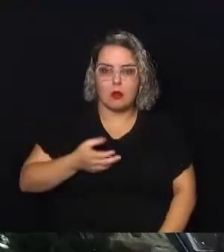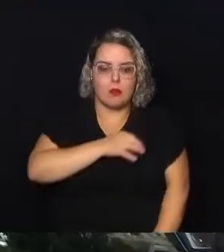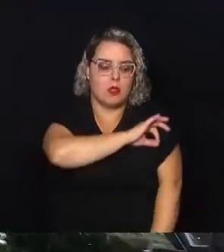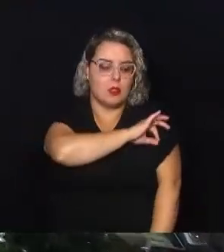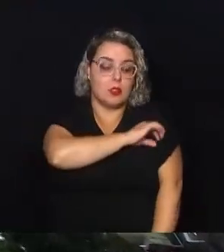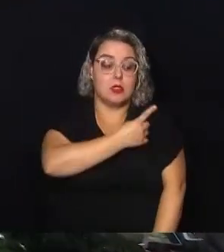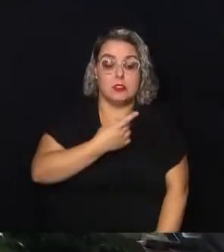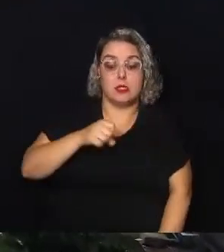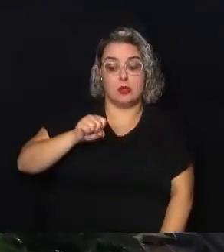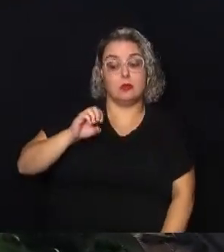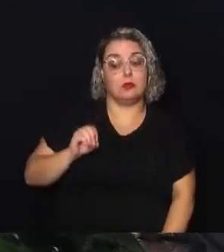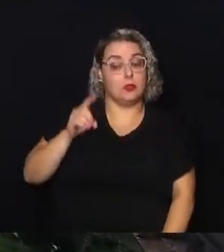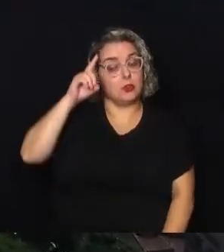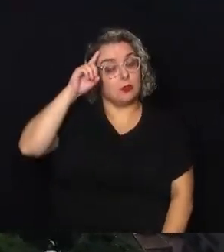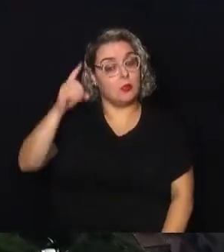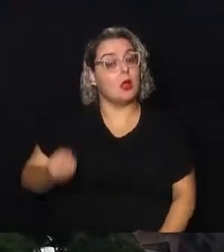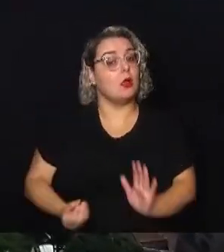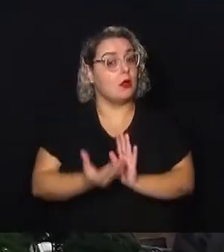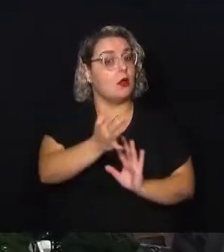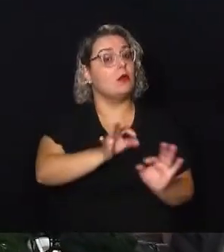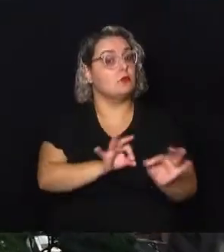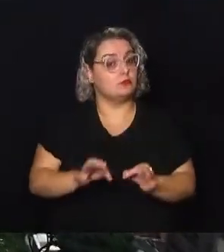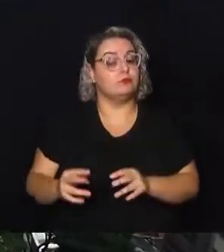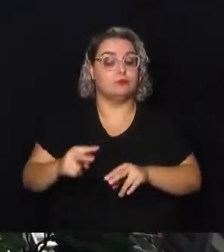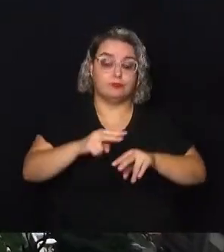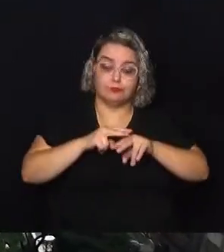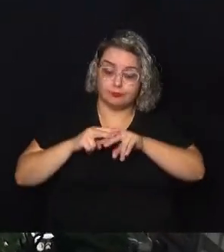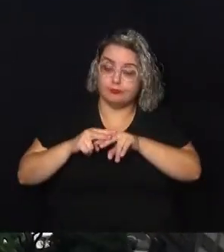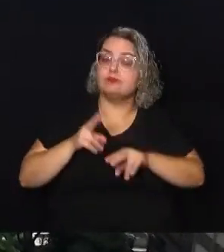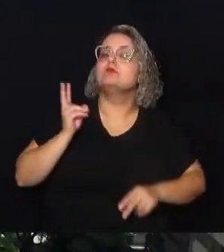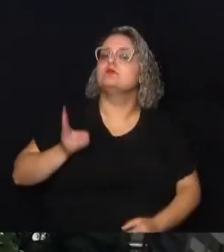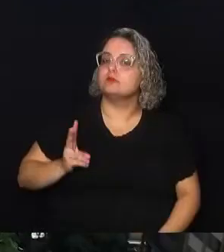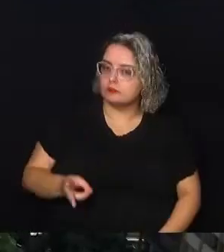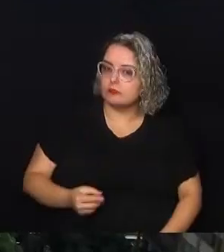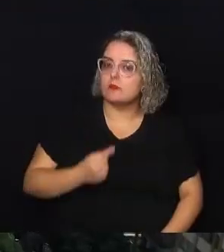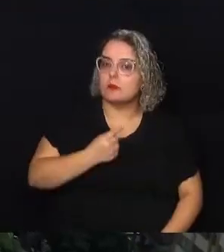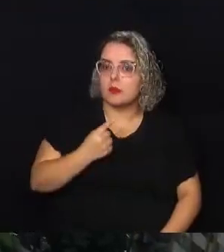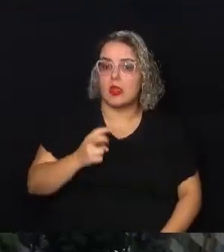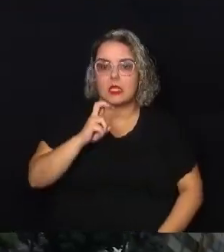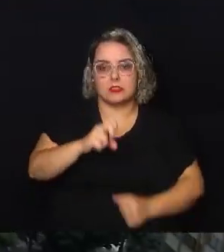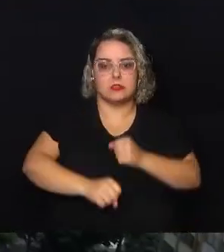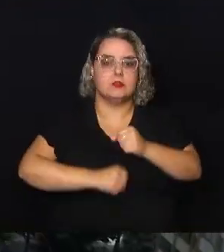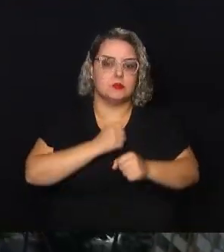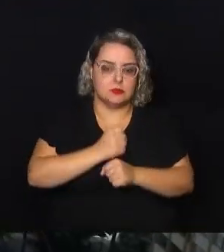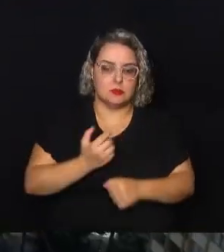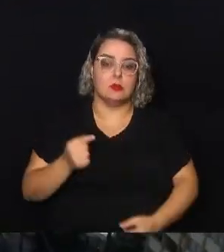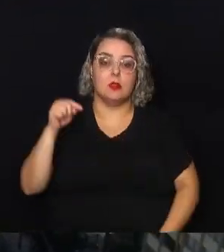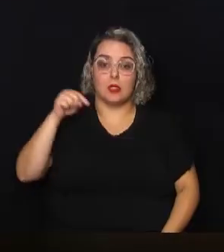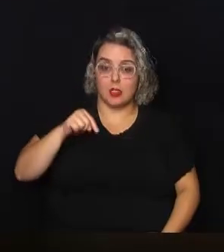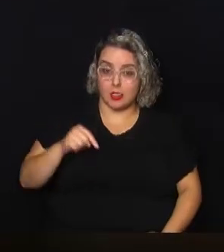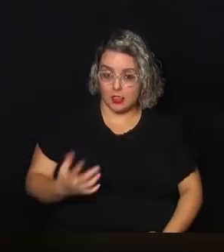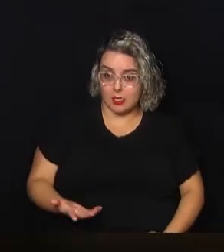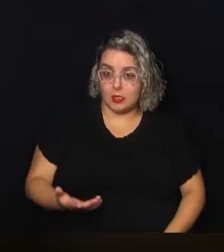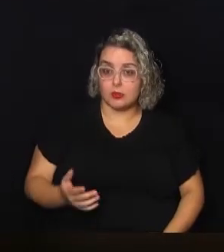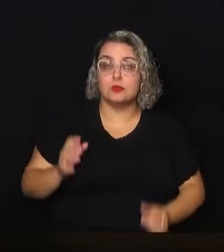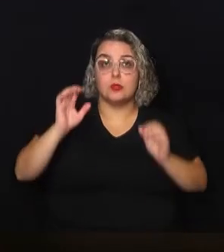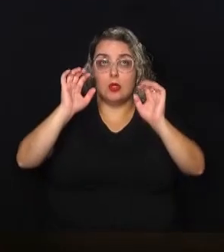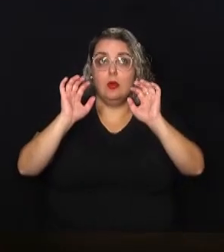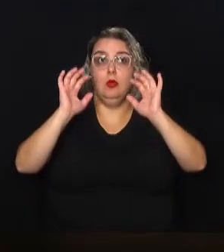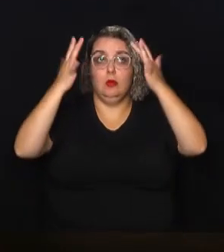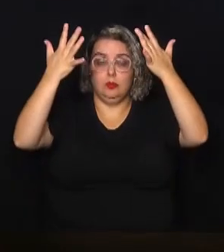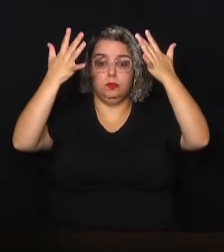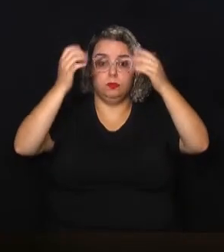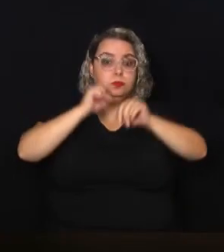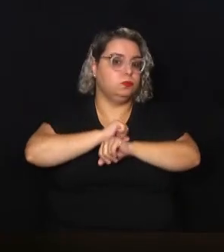terá 180 dias para criar o plano que deverá ser revisto regularmente a cada cinco anos essa questão